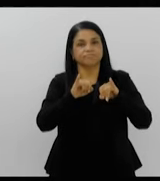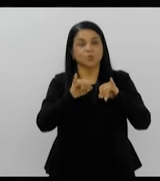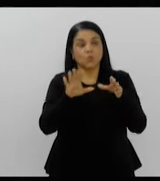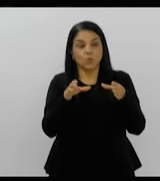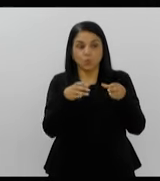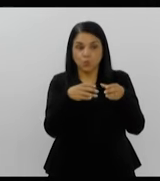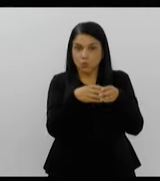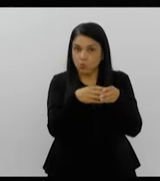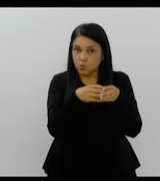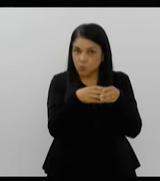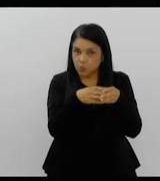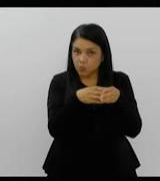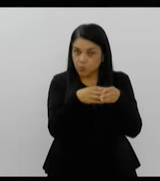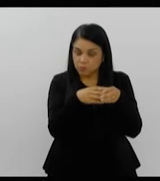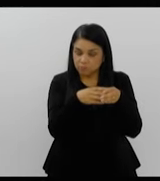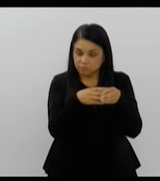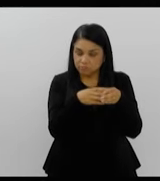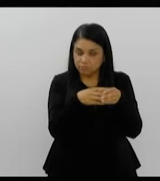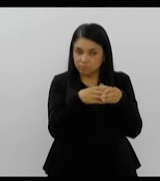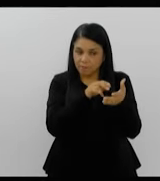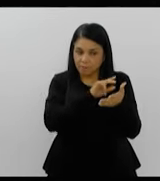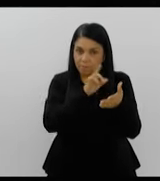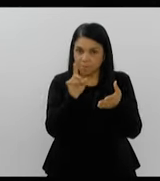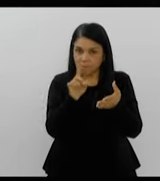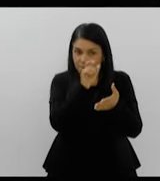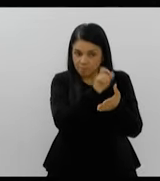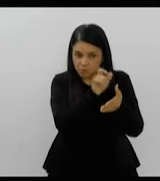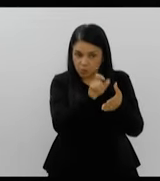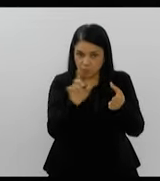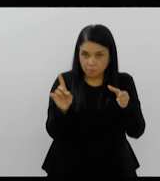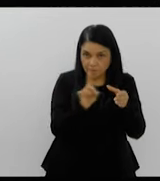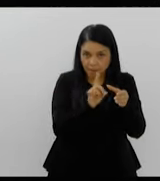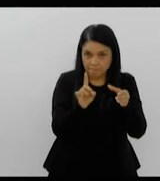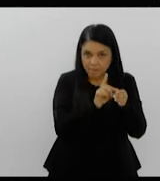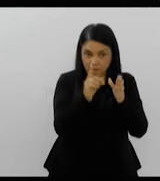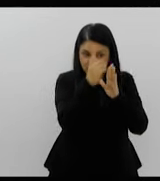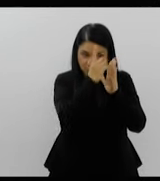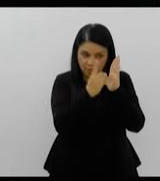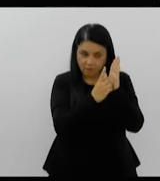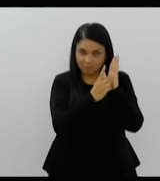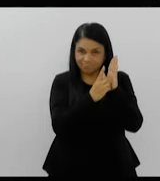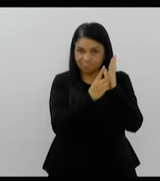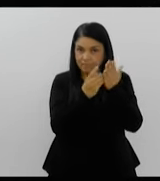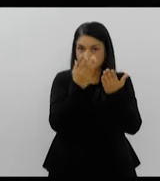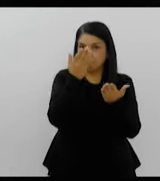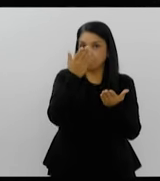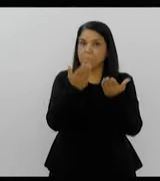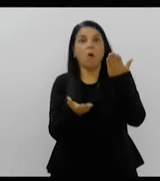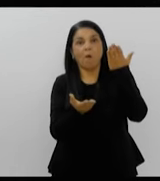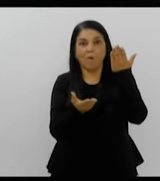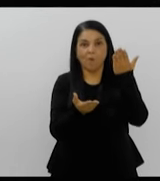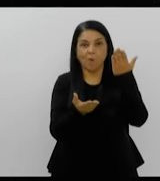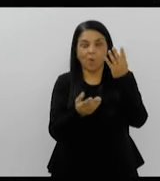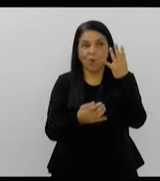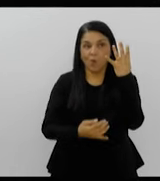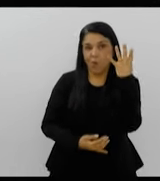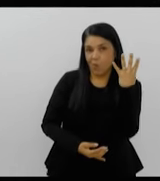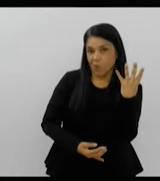grupo, conforme publicado no decreto, está desequilibrada, porque tem